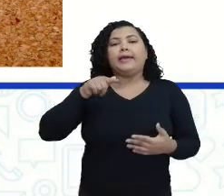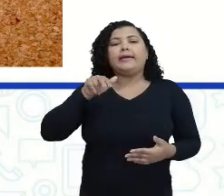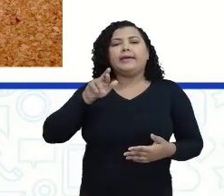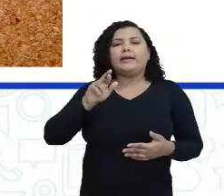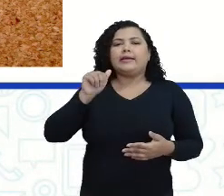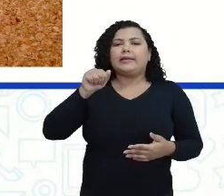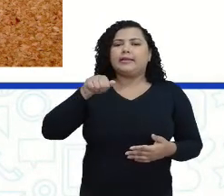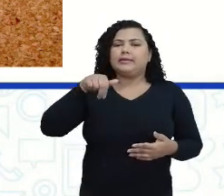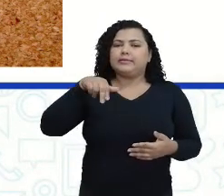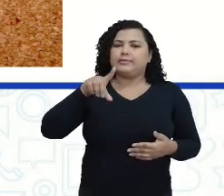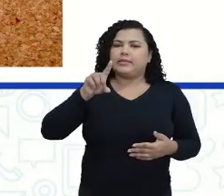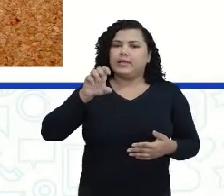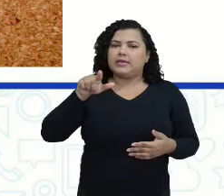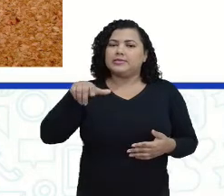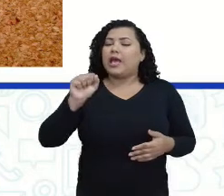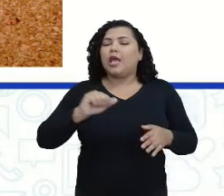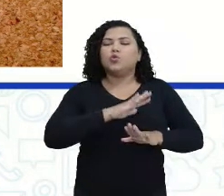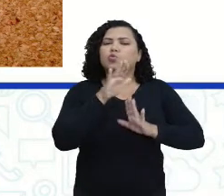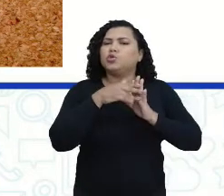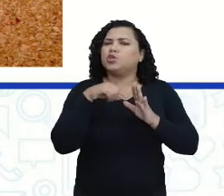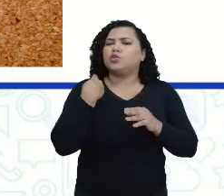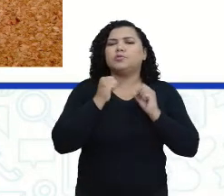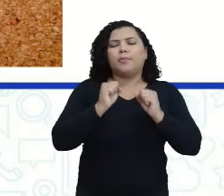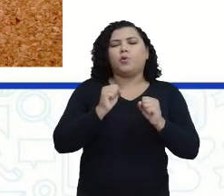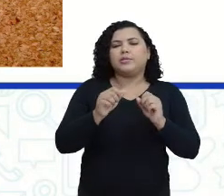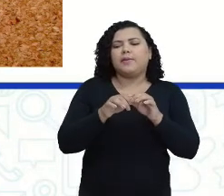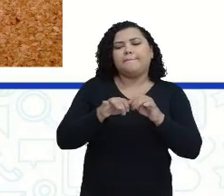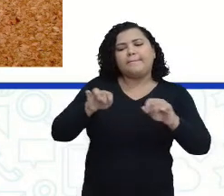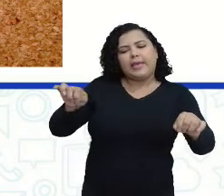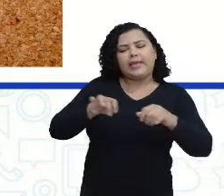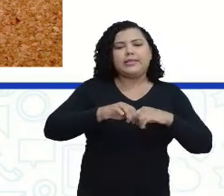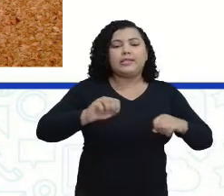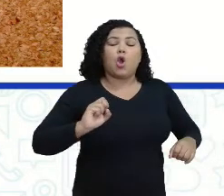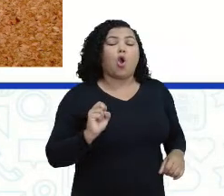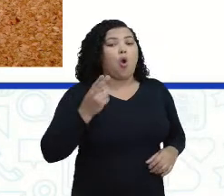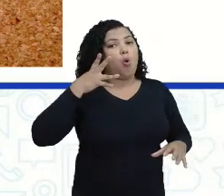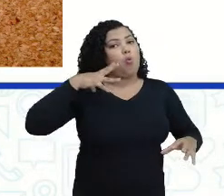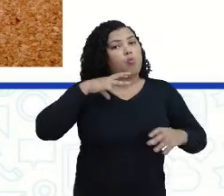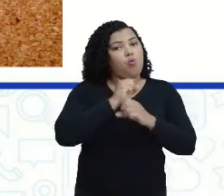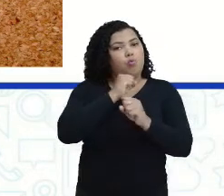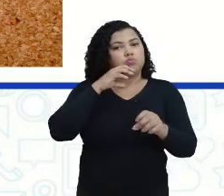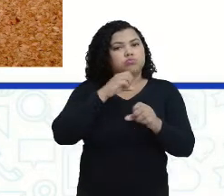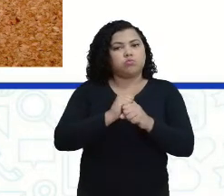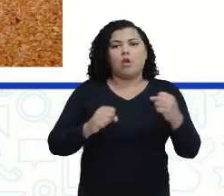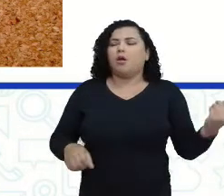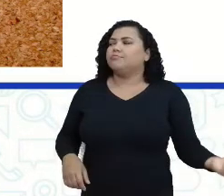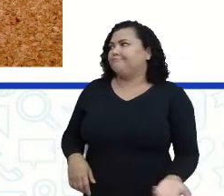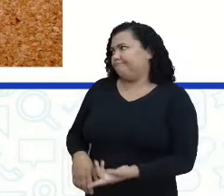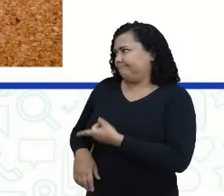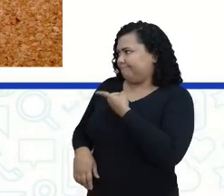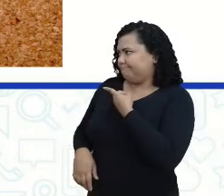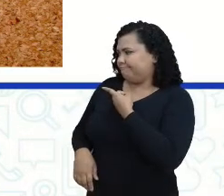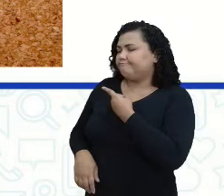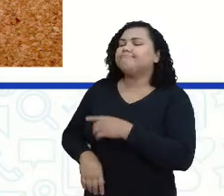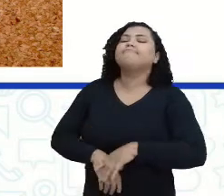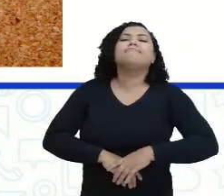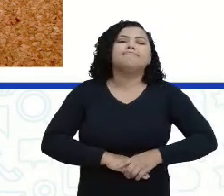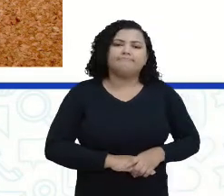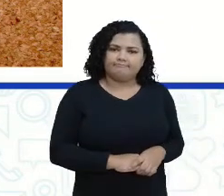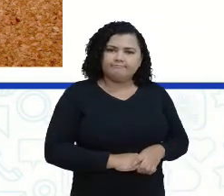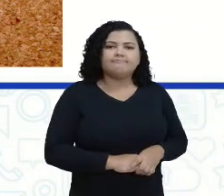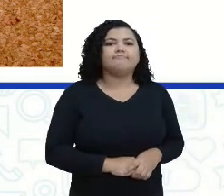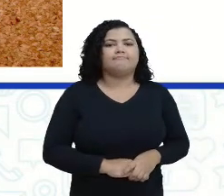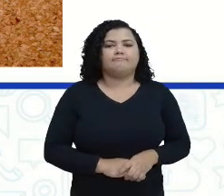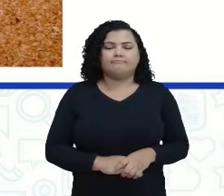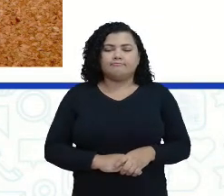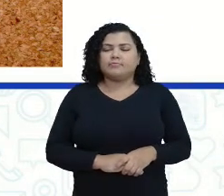medido ou contado, tá certo? A gente não vai fazer uma distinção nessa aula do que seja medir ou que seja contar, mas